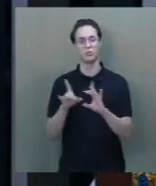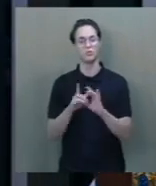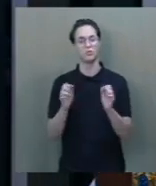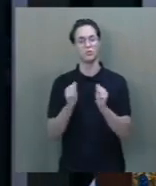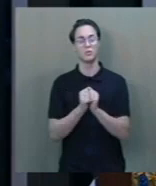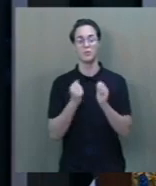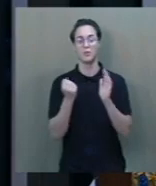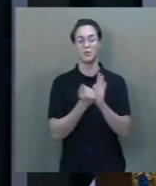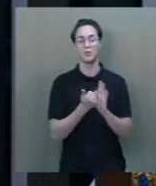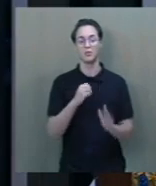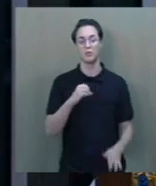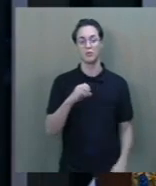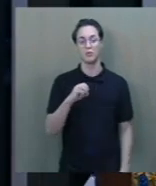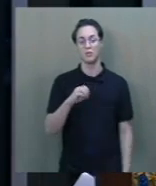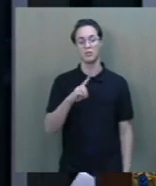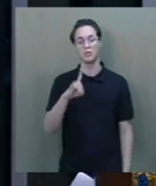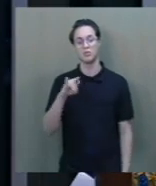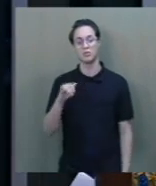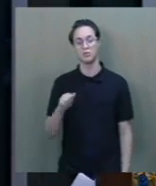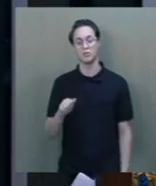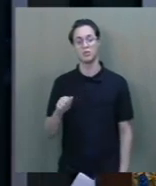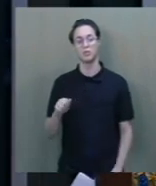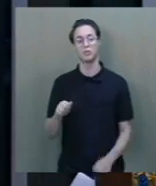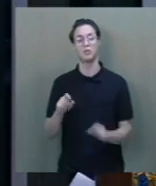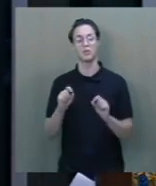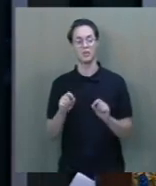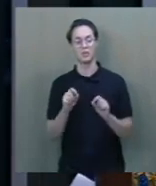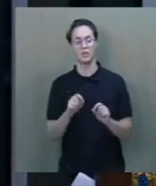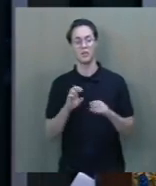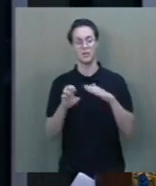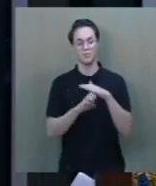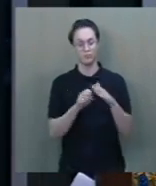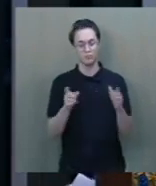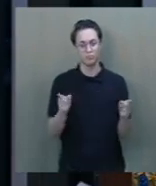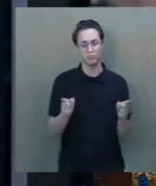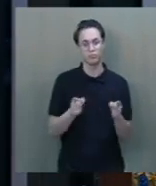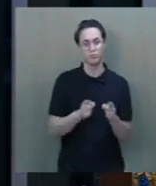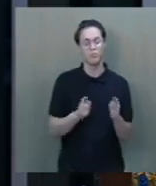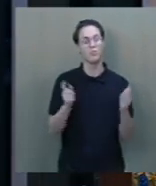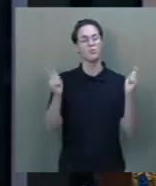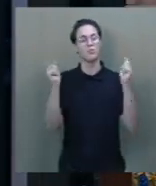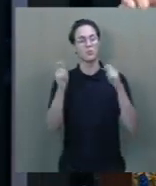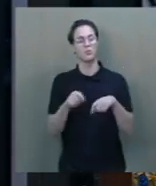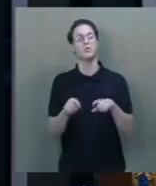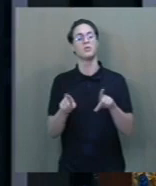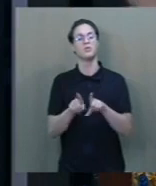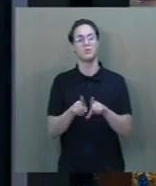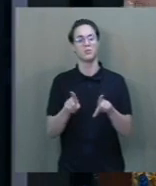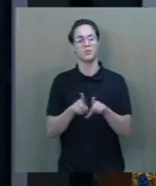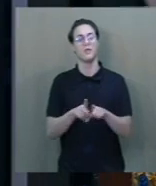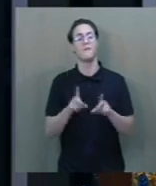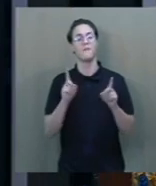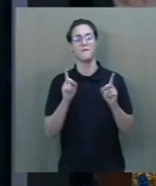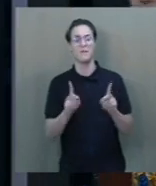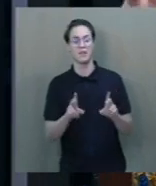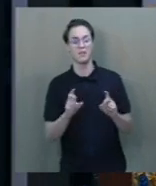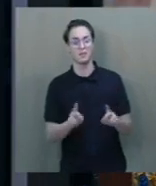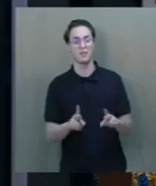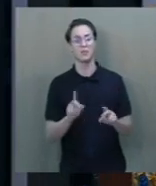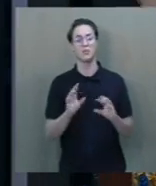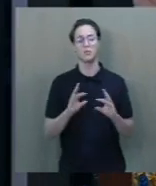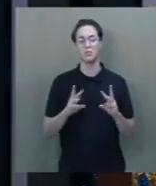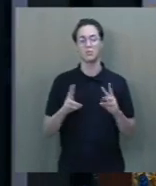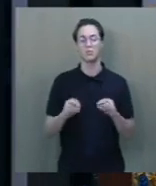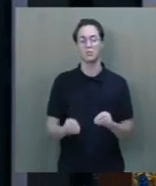90 dias de ministério, onde as pequenas e microagroindústrias puderam e podem vender para as cidades